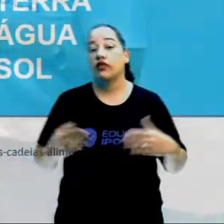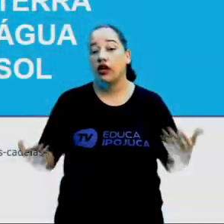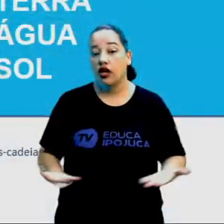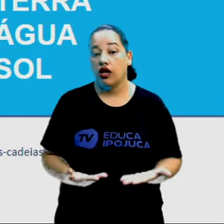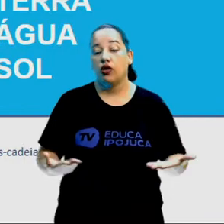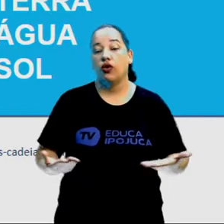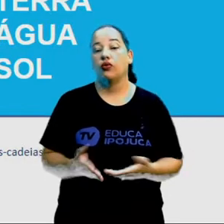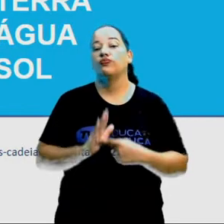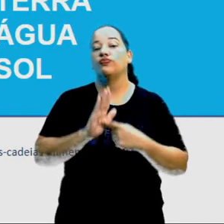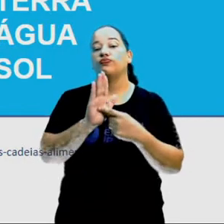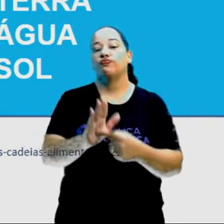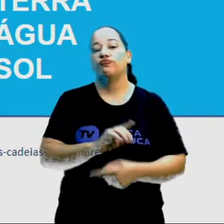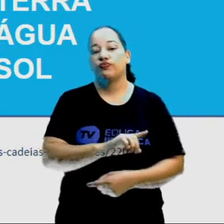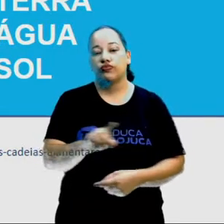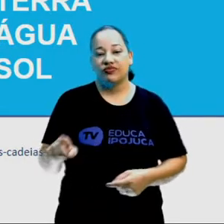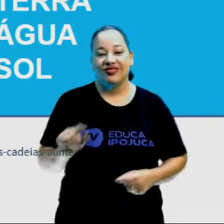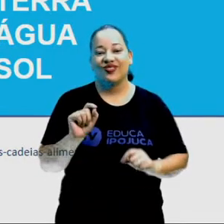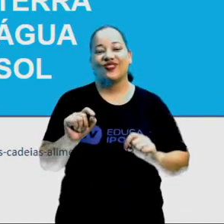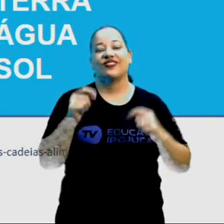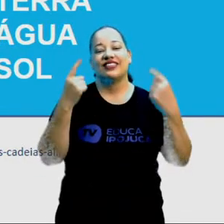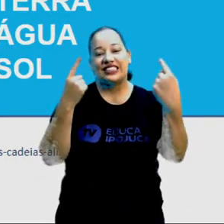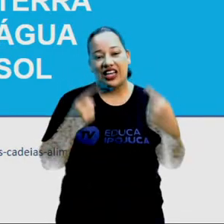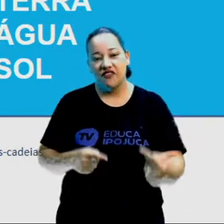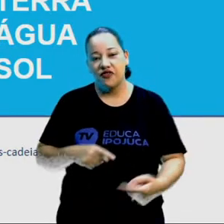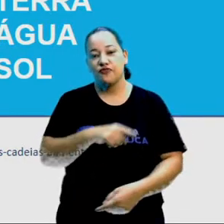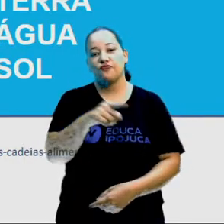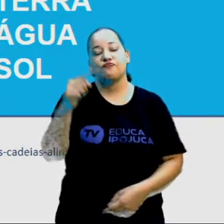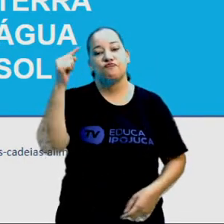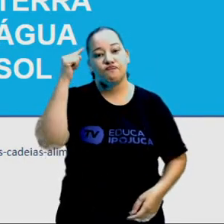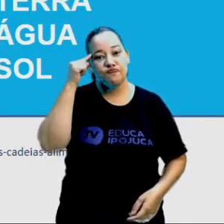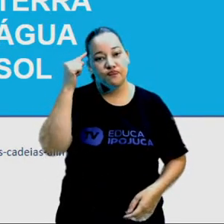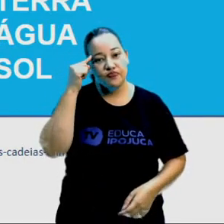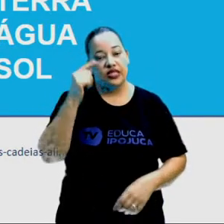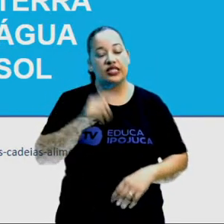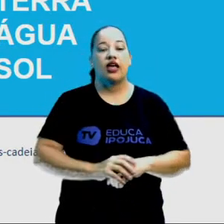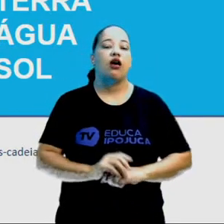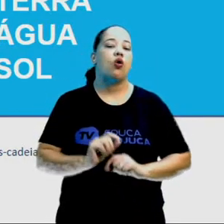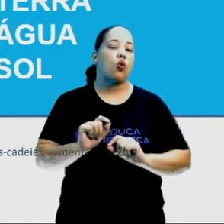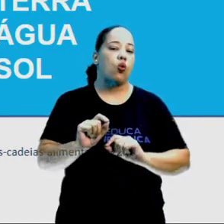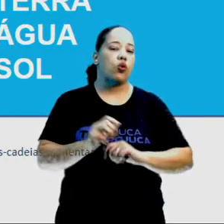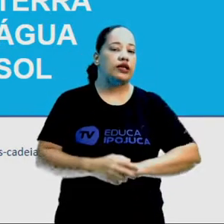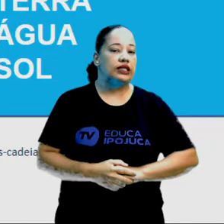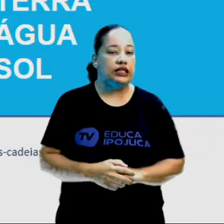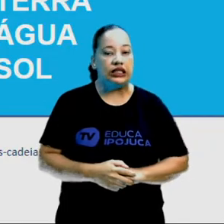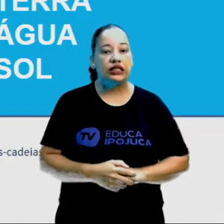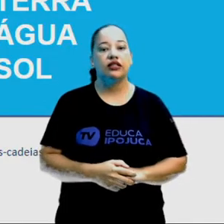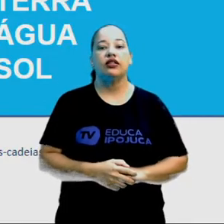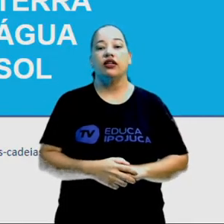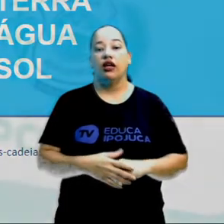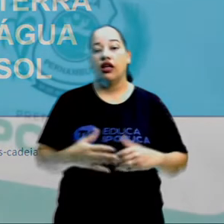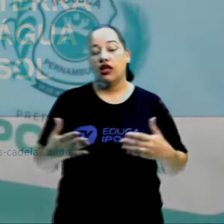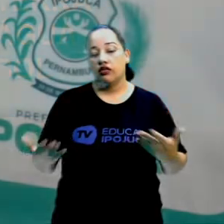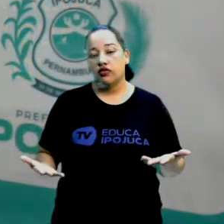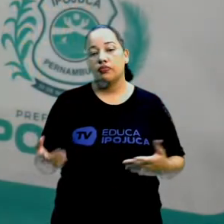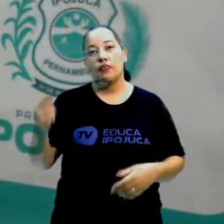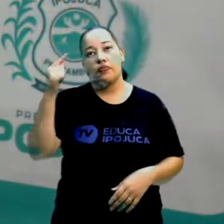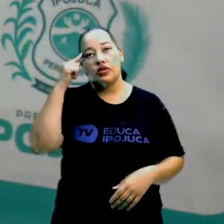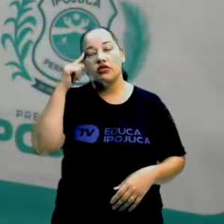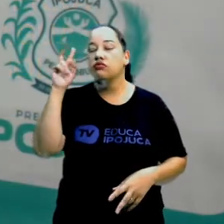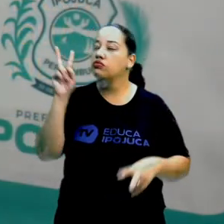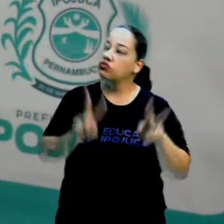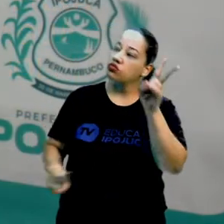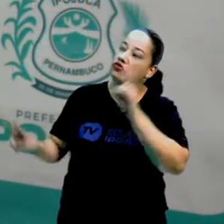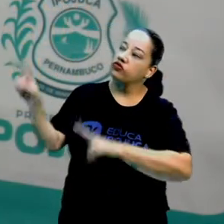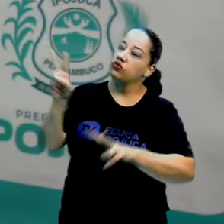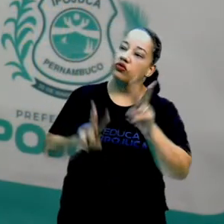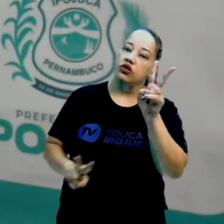E aí eu trago para vocês um desafio para que vocês pensem e sintetizem todo esse pensamento do que visualizamos